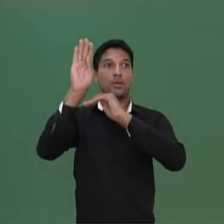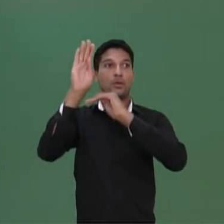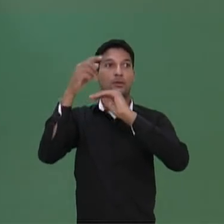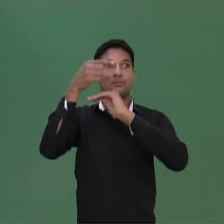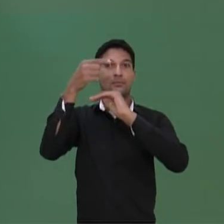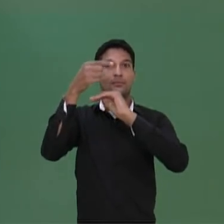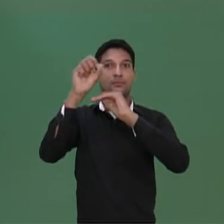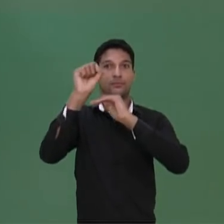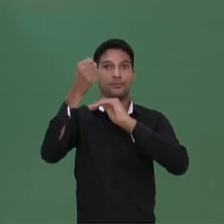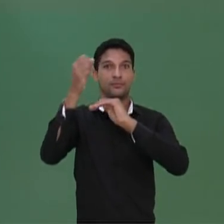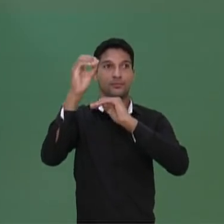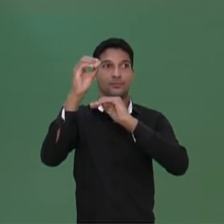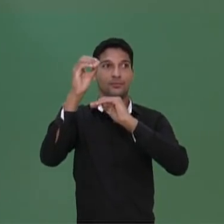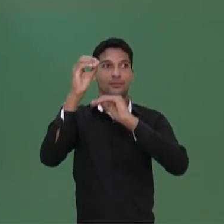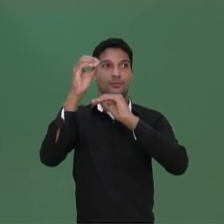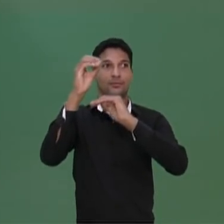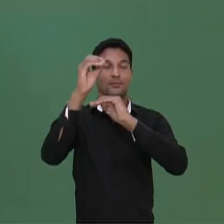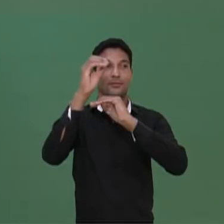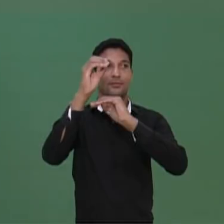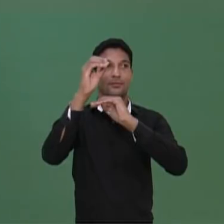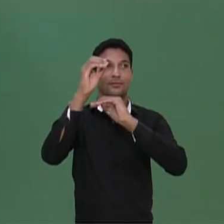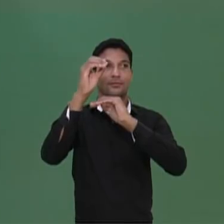menos 80